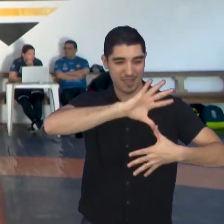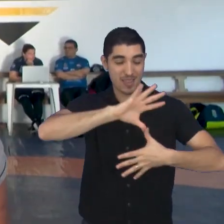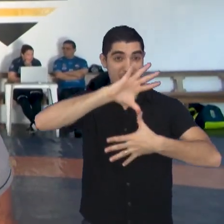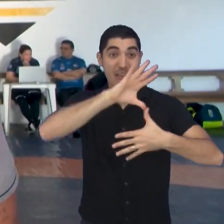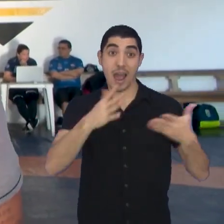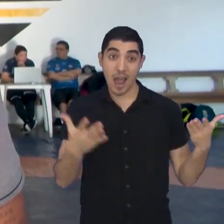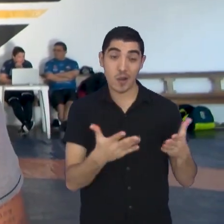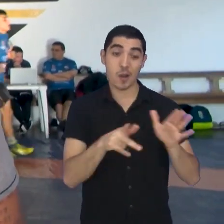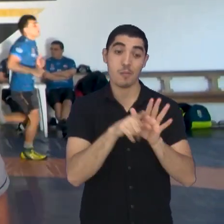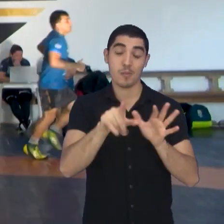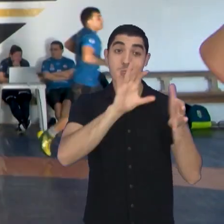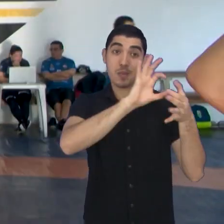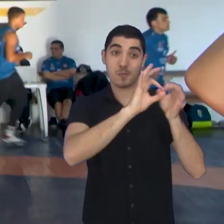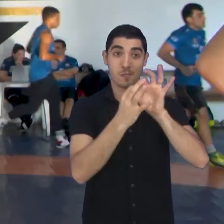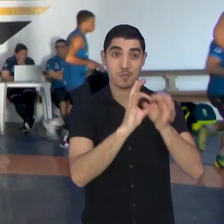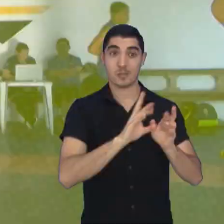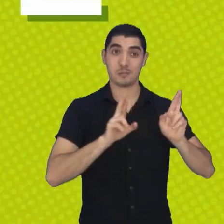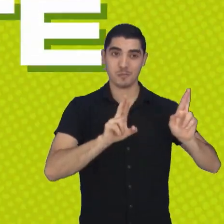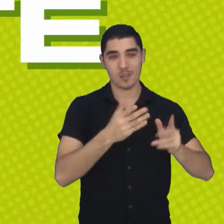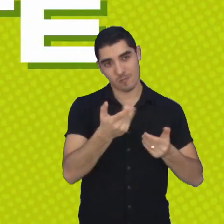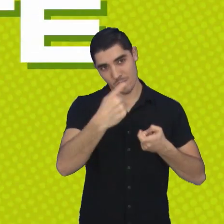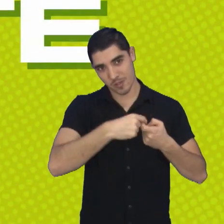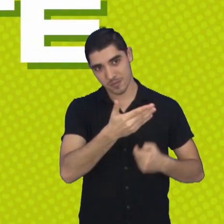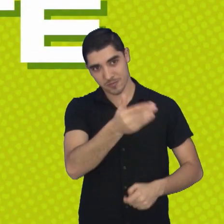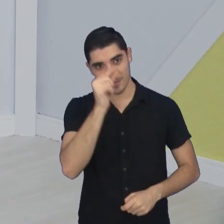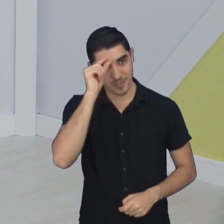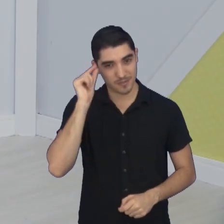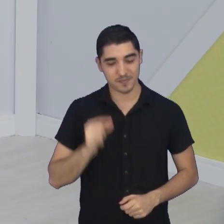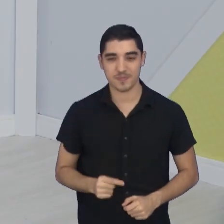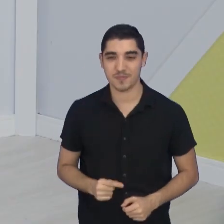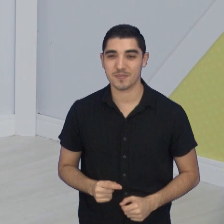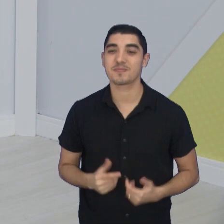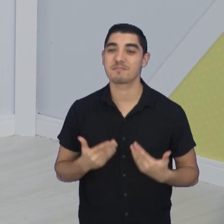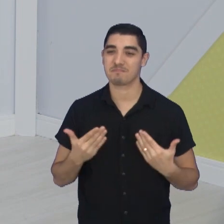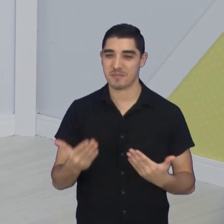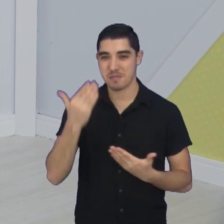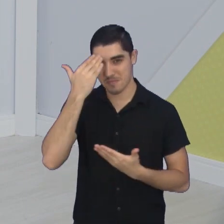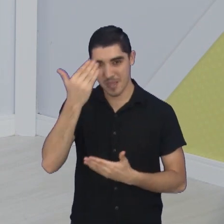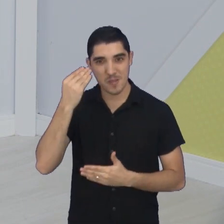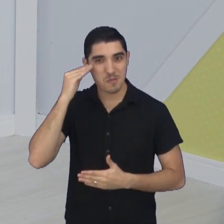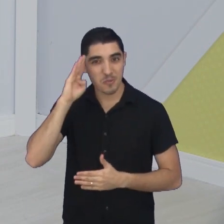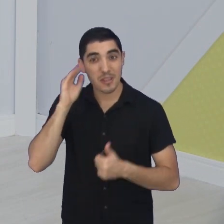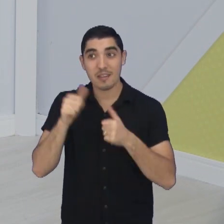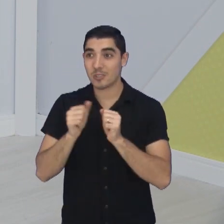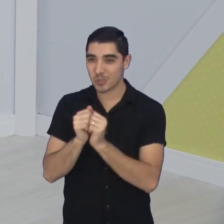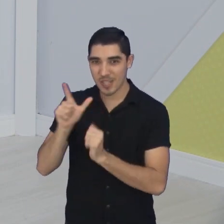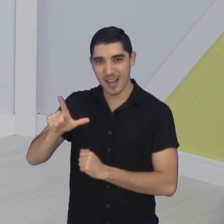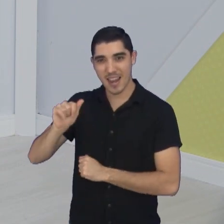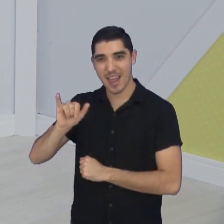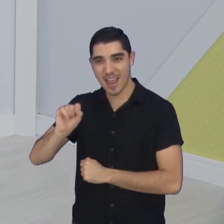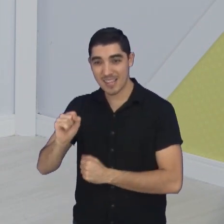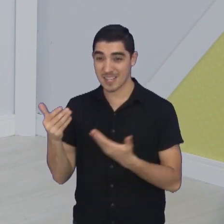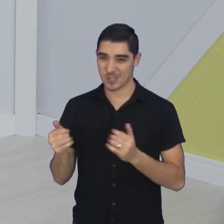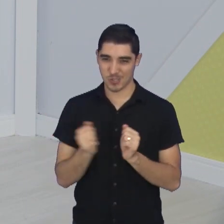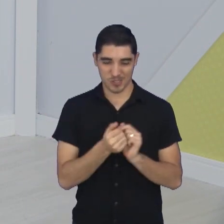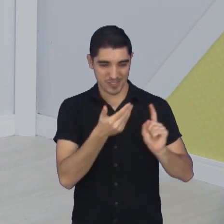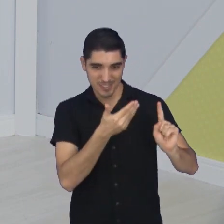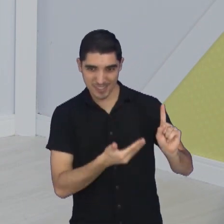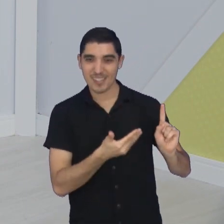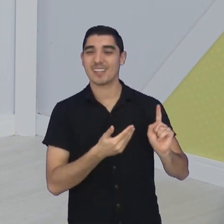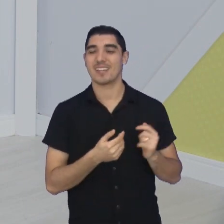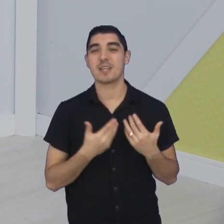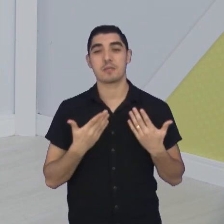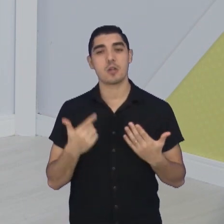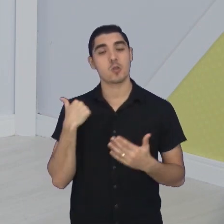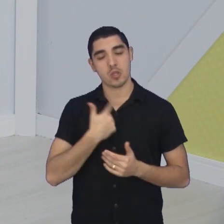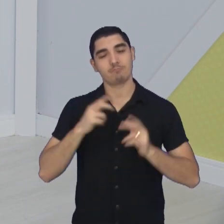também nas Olimpíadas. Com você, Vieira. Valeu, Brunão. Estava lá com a Laís, está aqui do meu lado. A Laís é uma simpatia, a gente torce